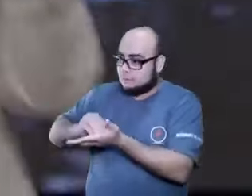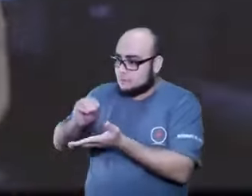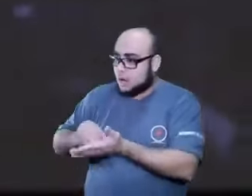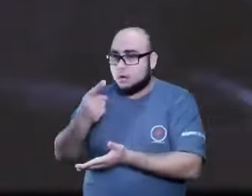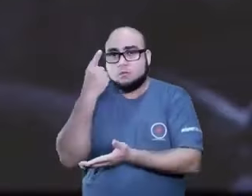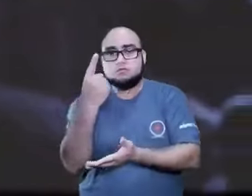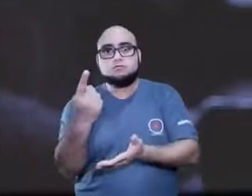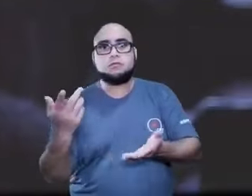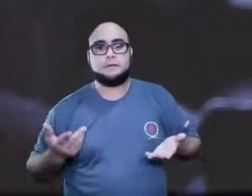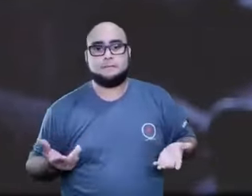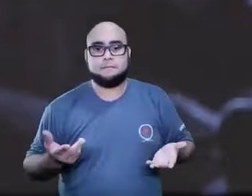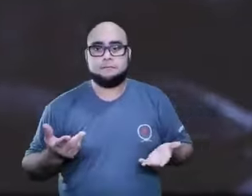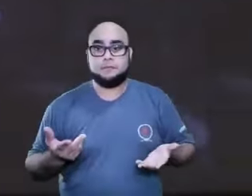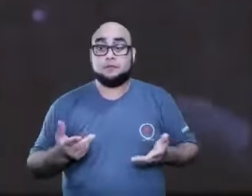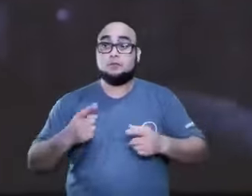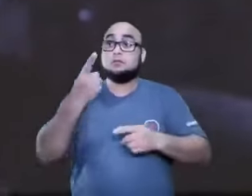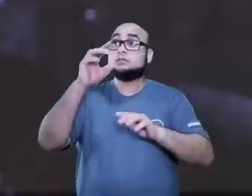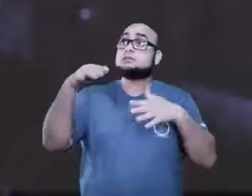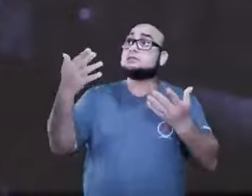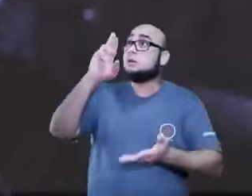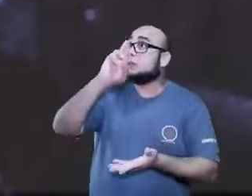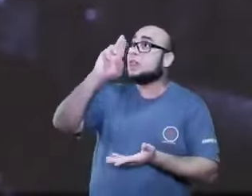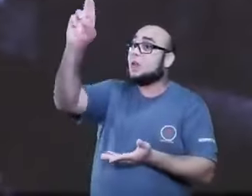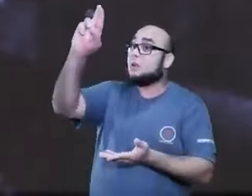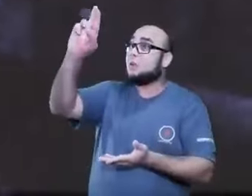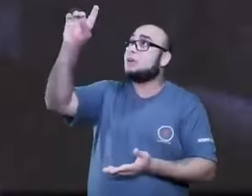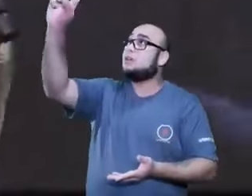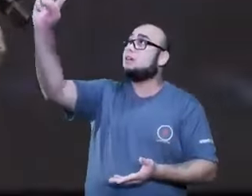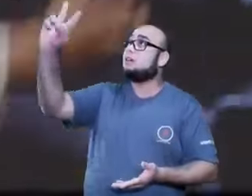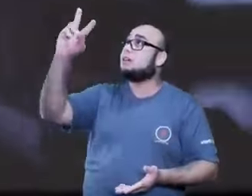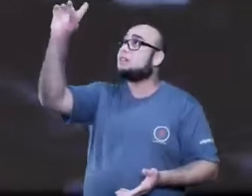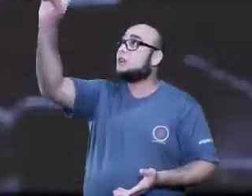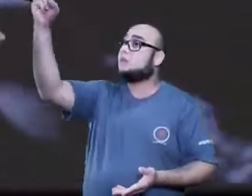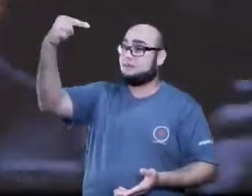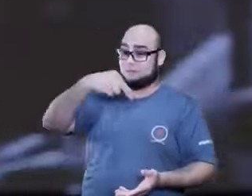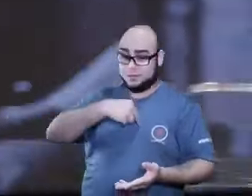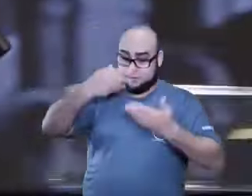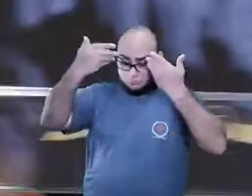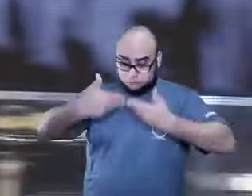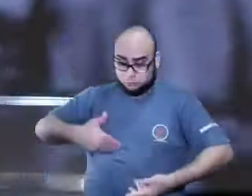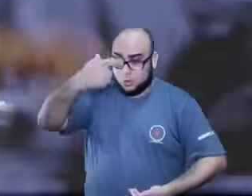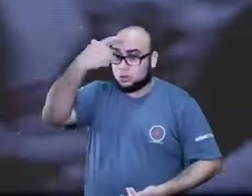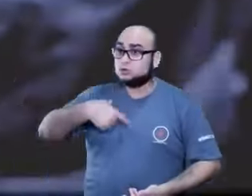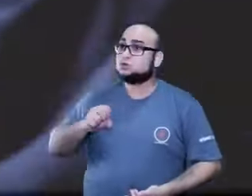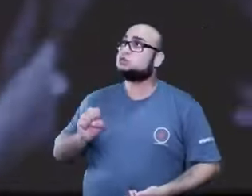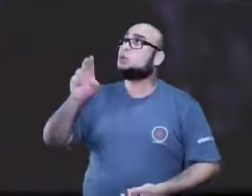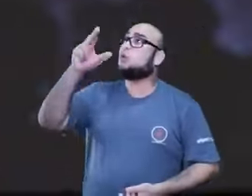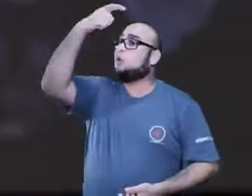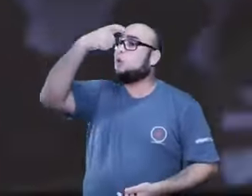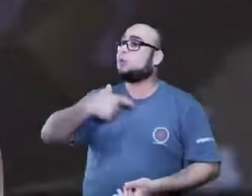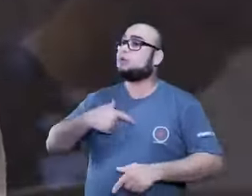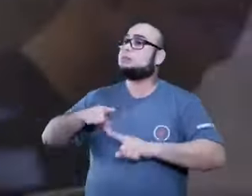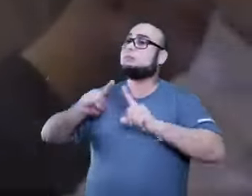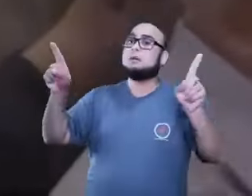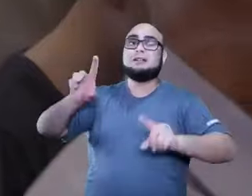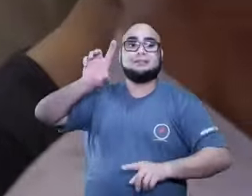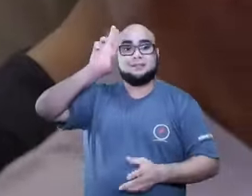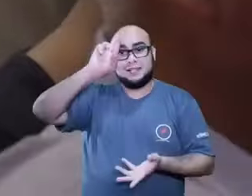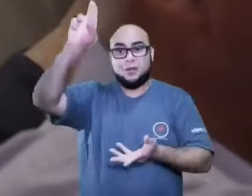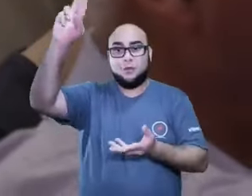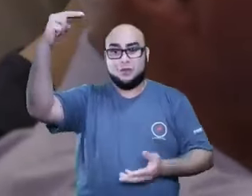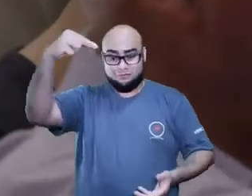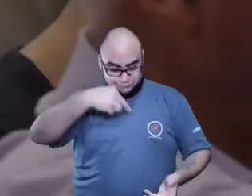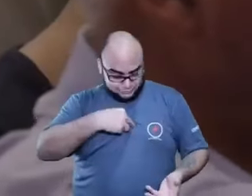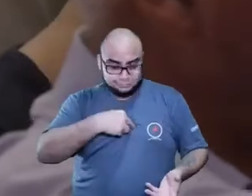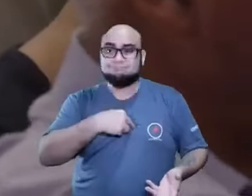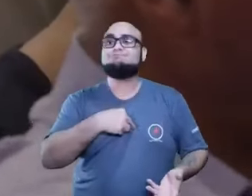análise não é minha, a análise é dele. Eu estou aqui não para dizer nada sobre mim, mas para que o Senhor me olhe com os teus olhos